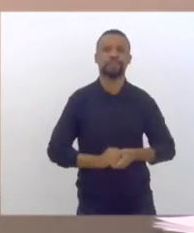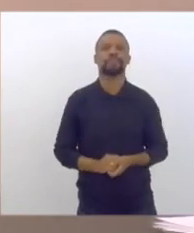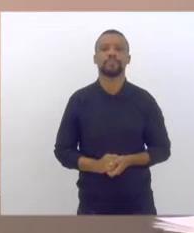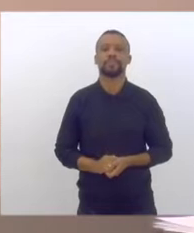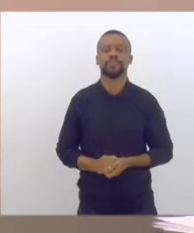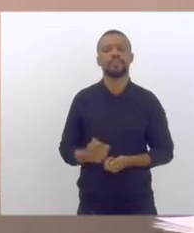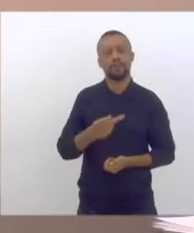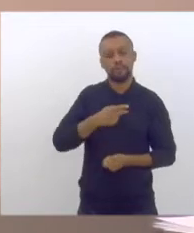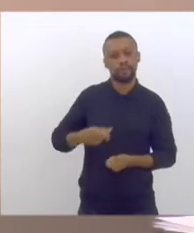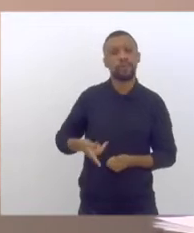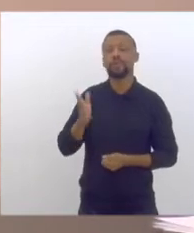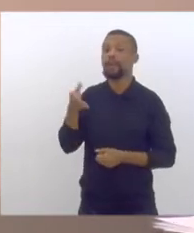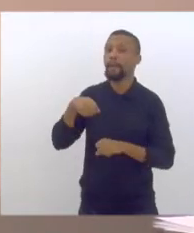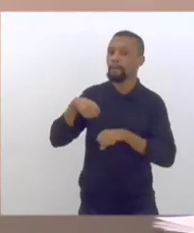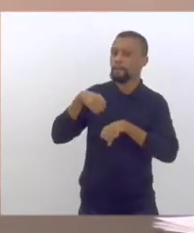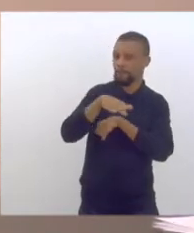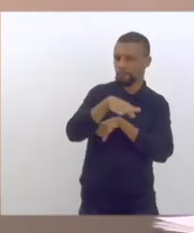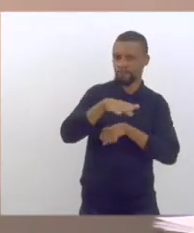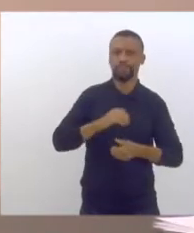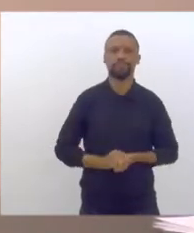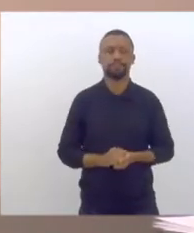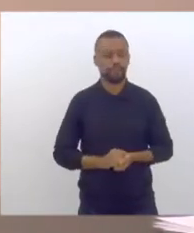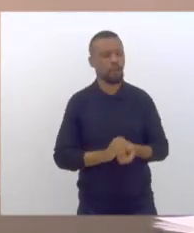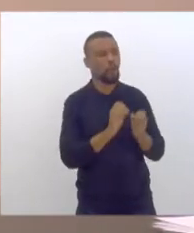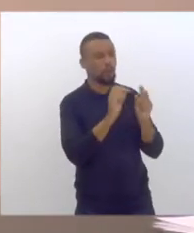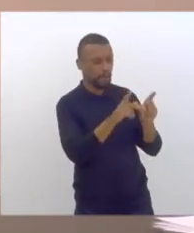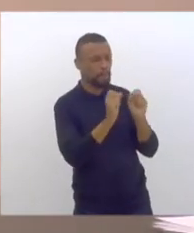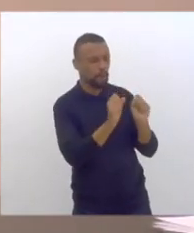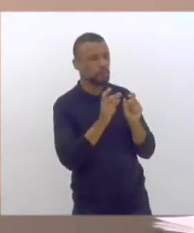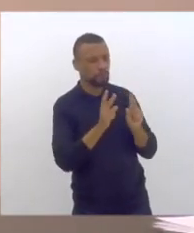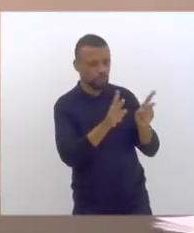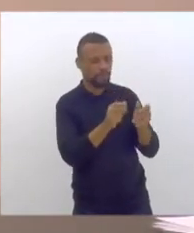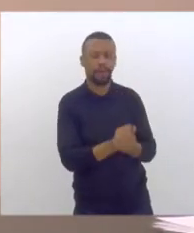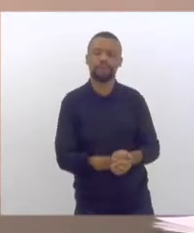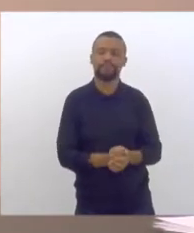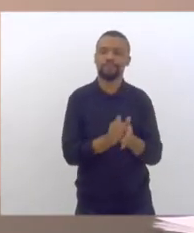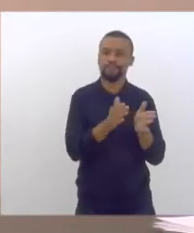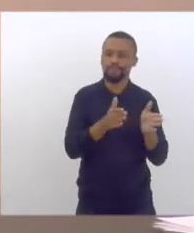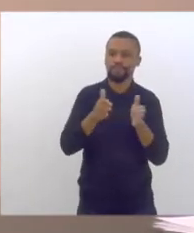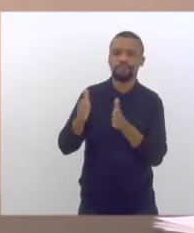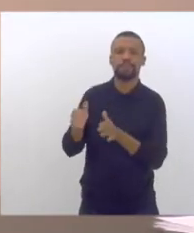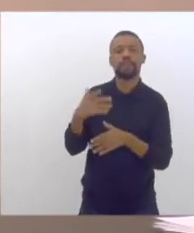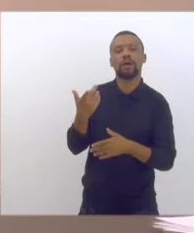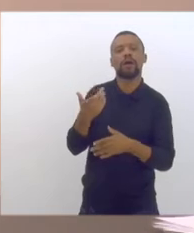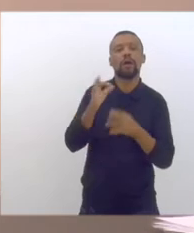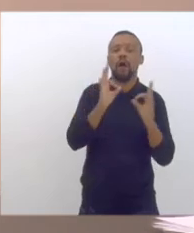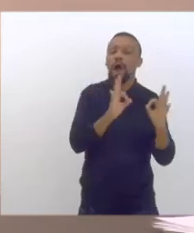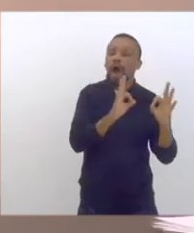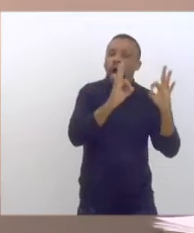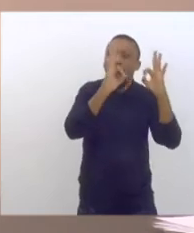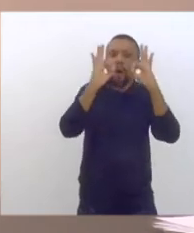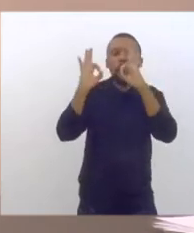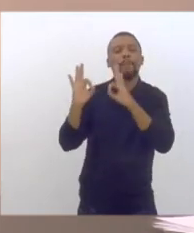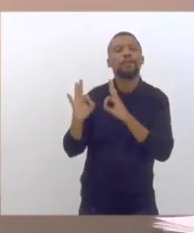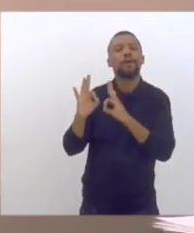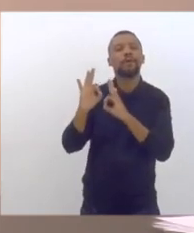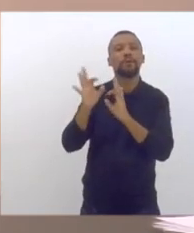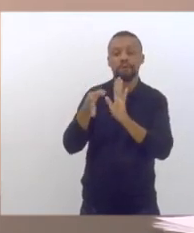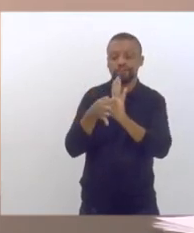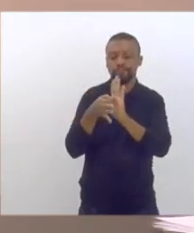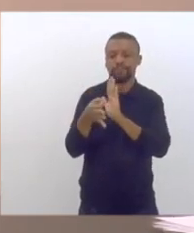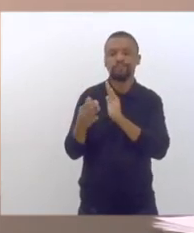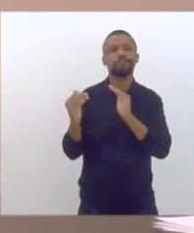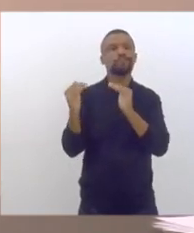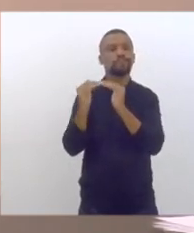já comuniquei mas continuar que a gente vai eu eu acompanho o parecer